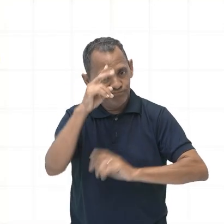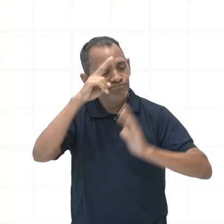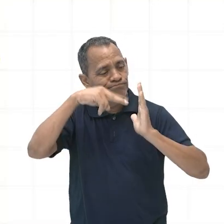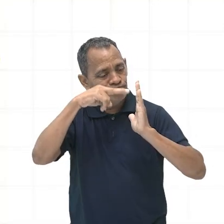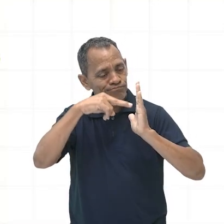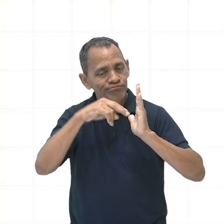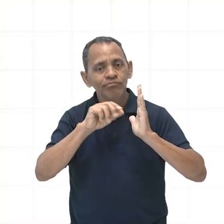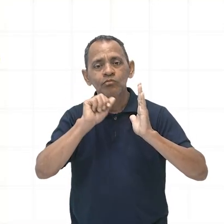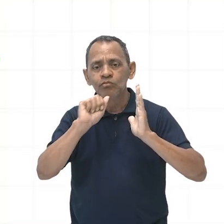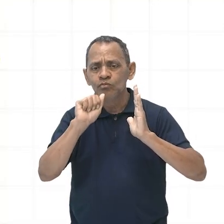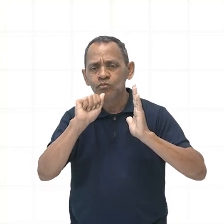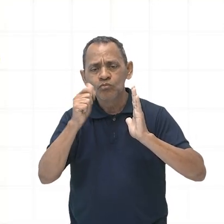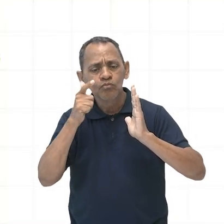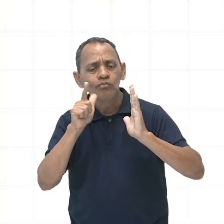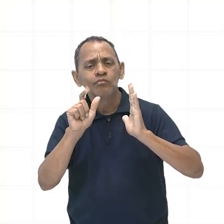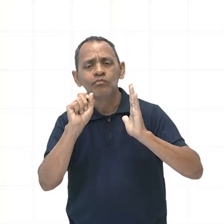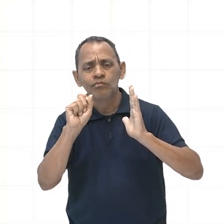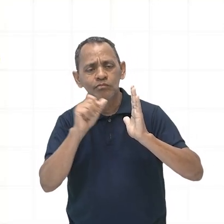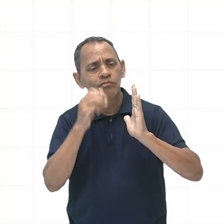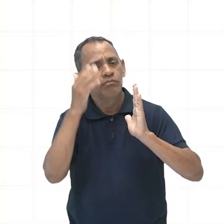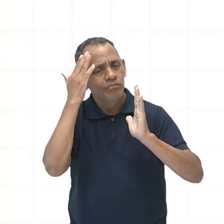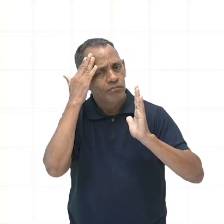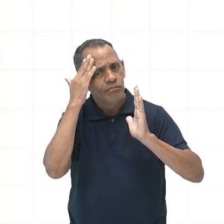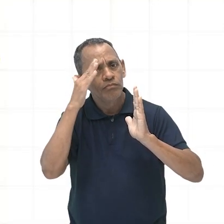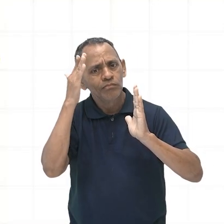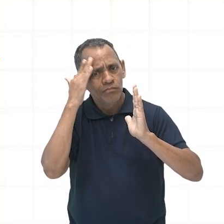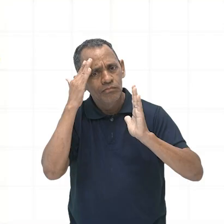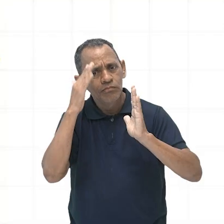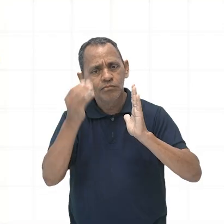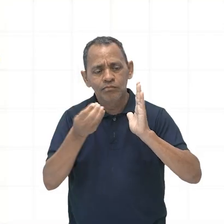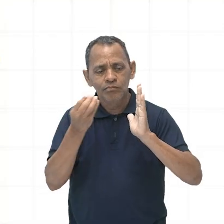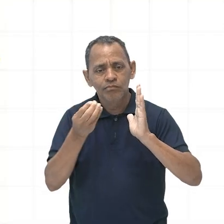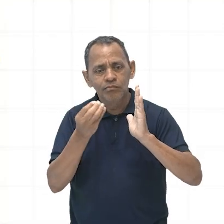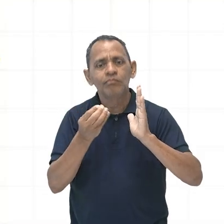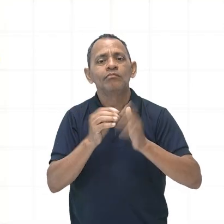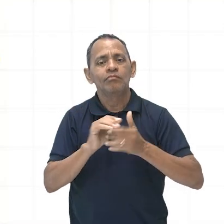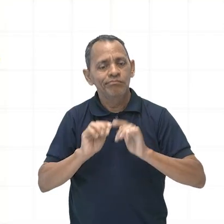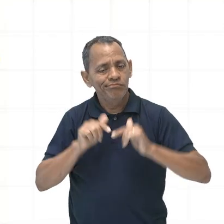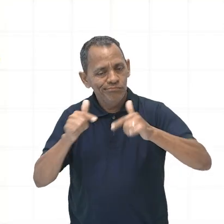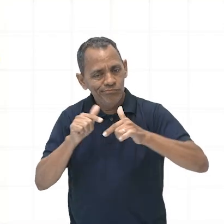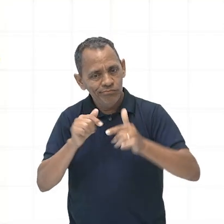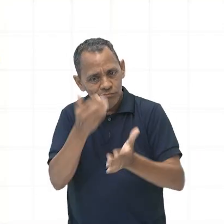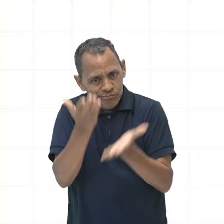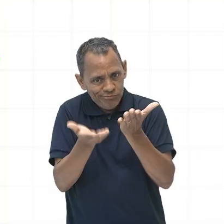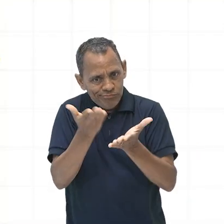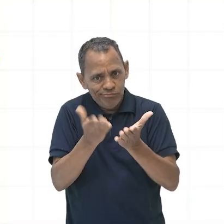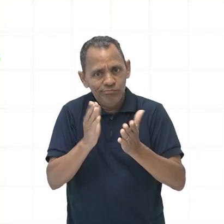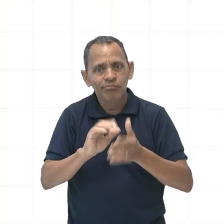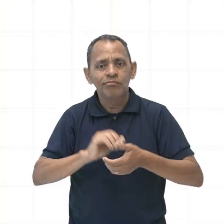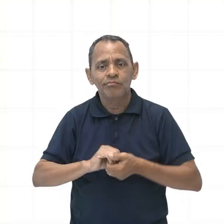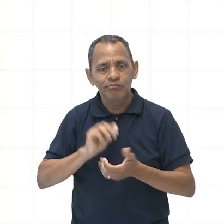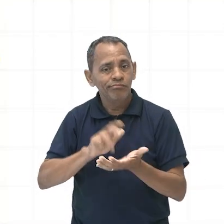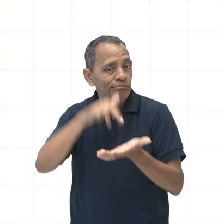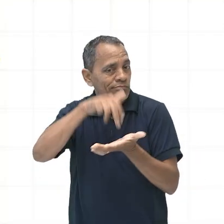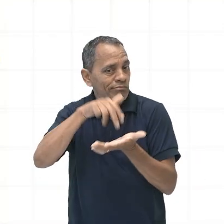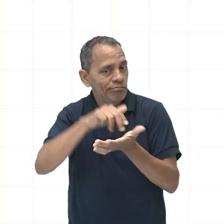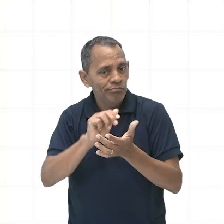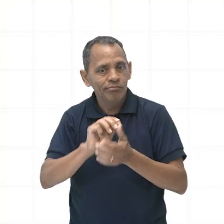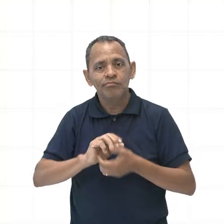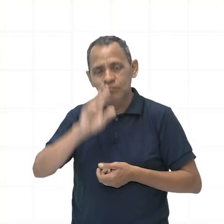consigo entender a agilidade, o equilíbrio, o salto, a reação, a energia e a força,